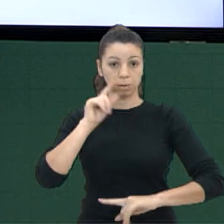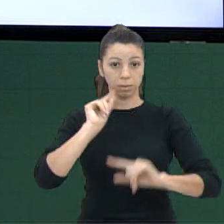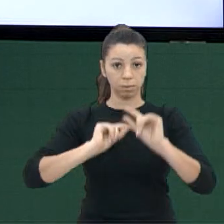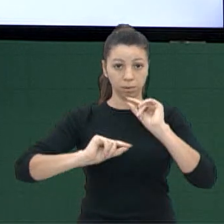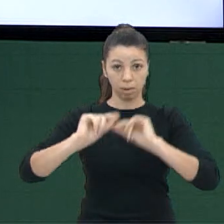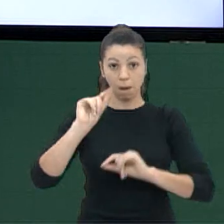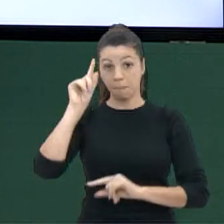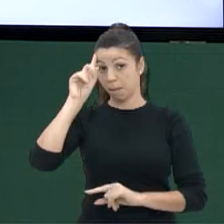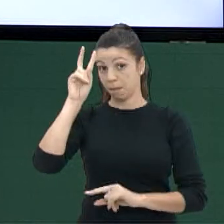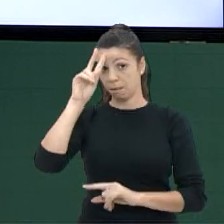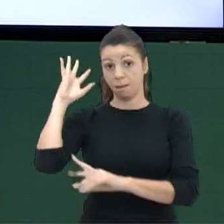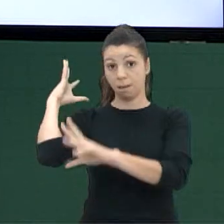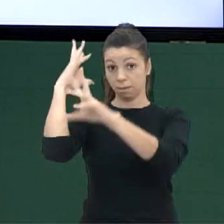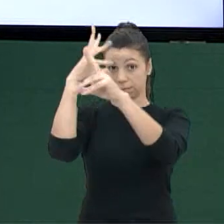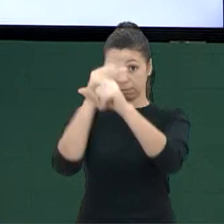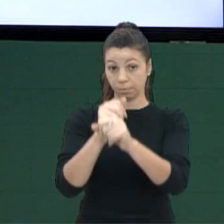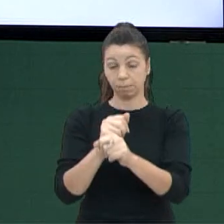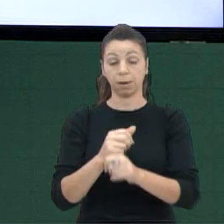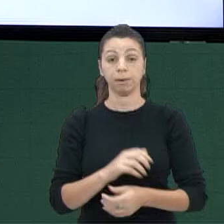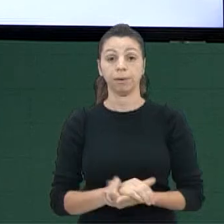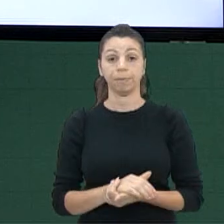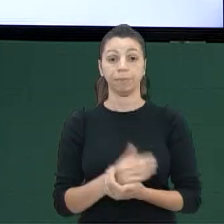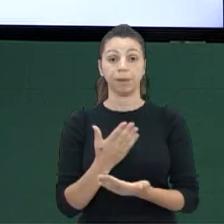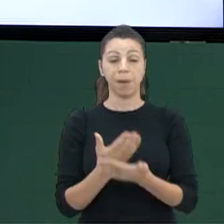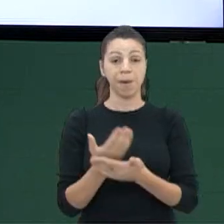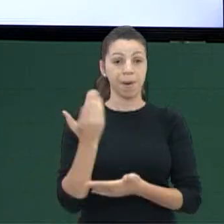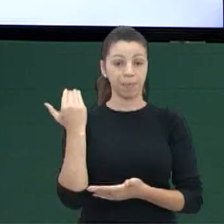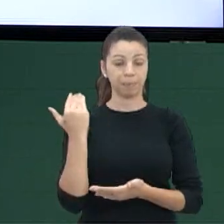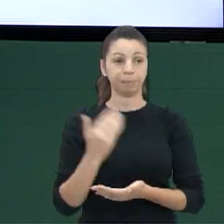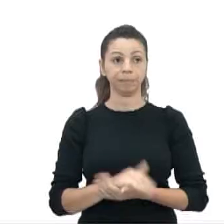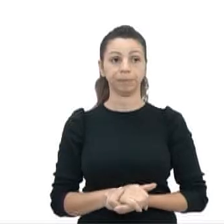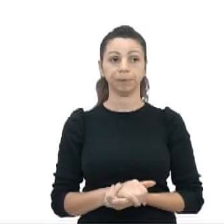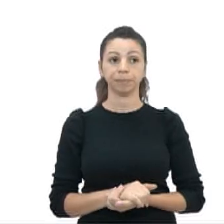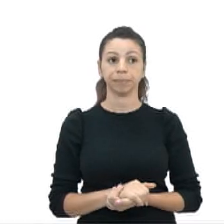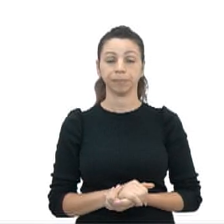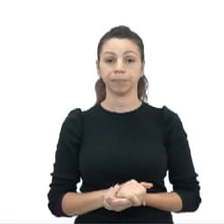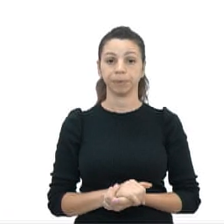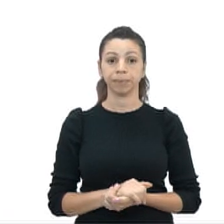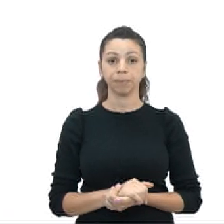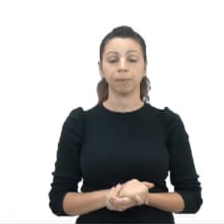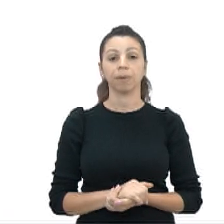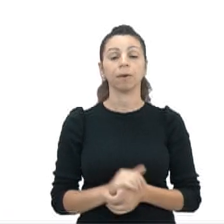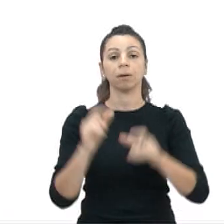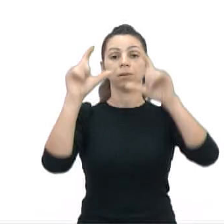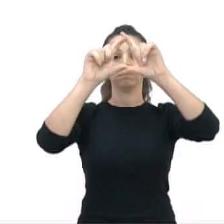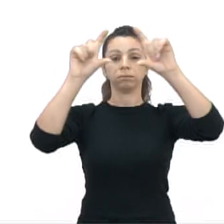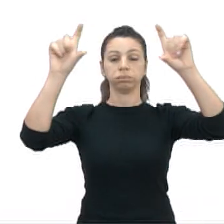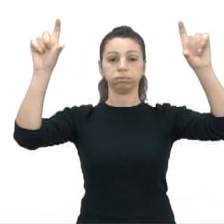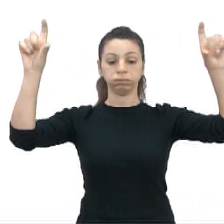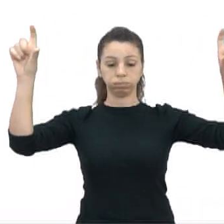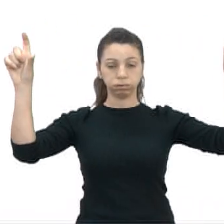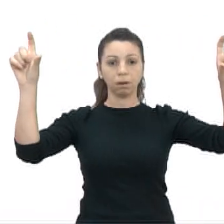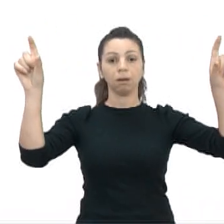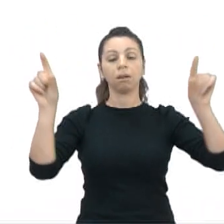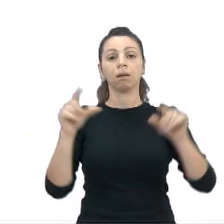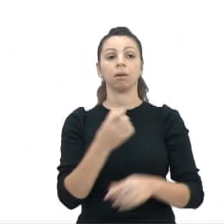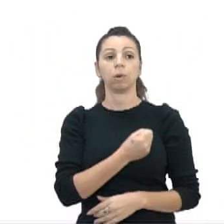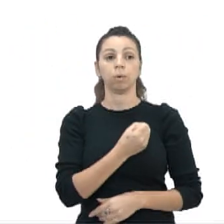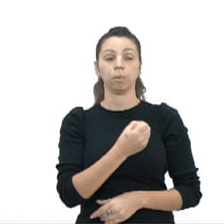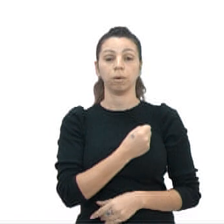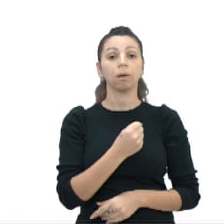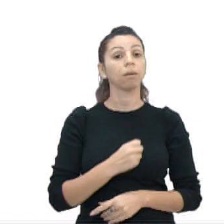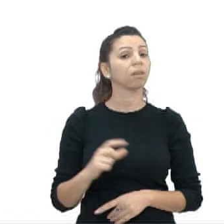para relembrarmos a última aula. Olha lá, as expressões e cálculos algébricos, elas podem ter